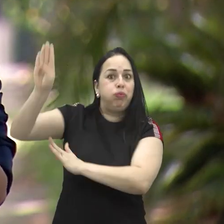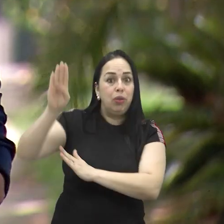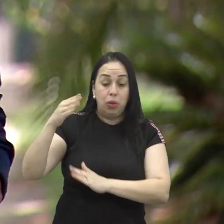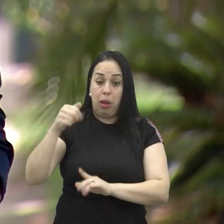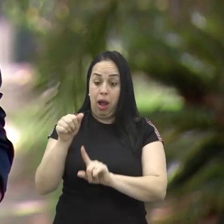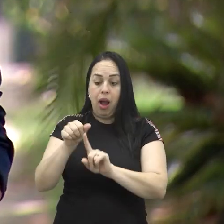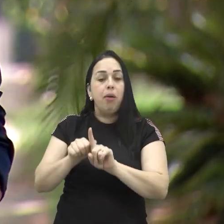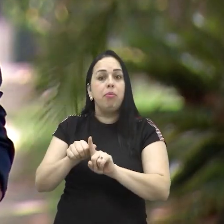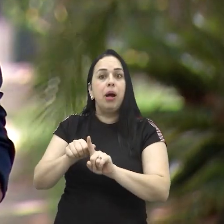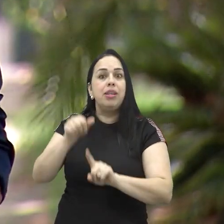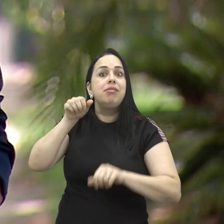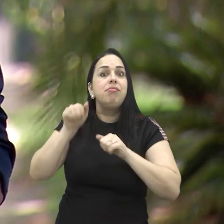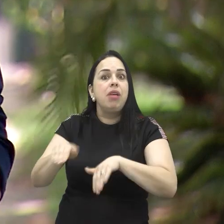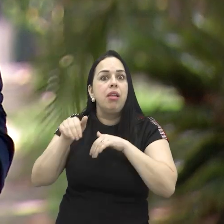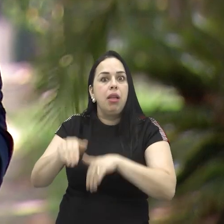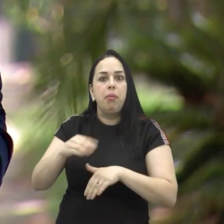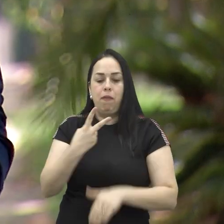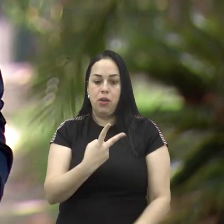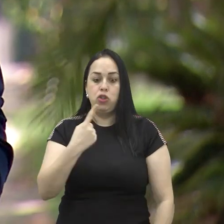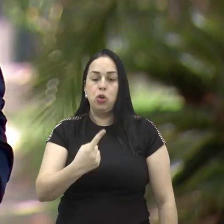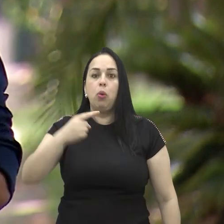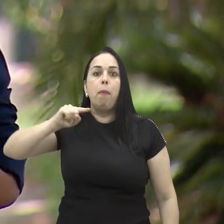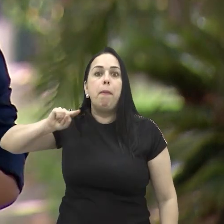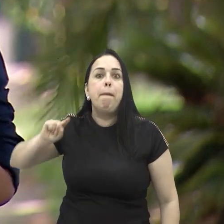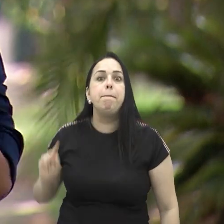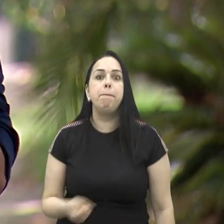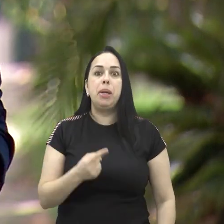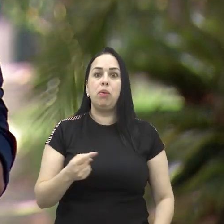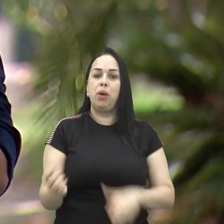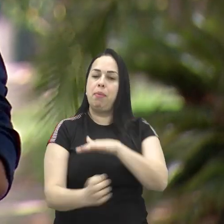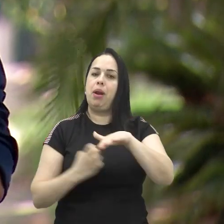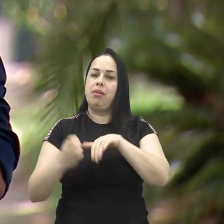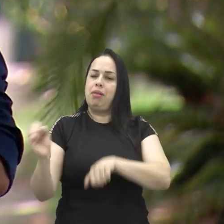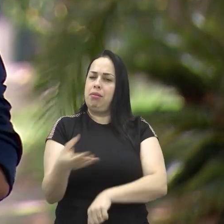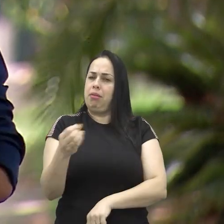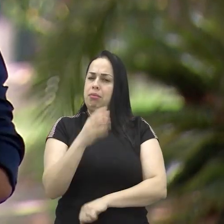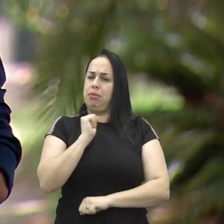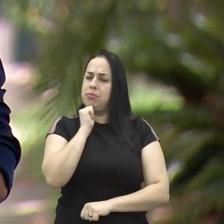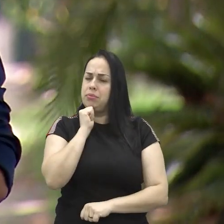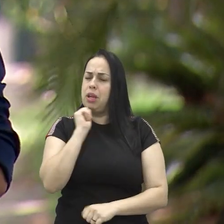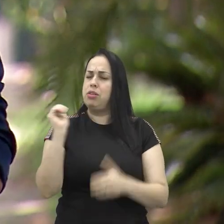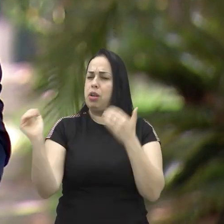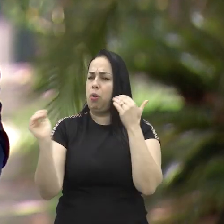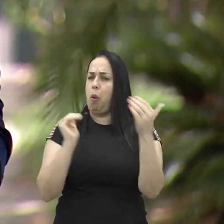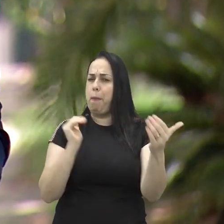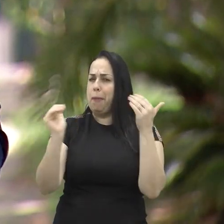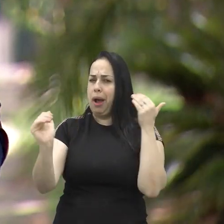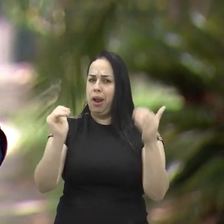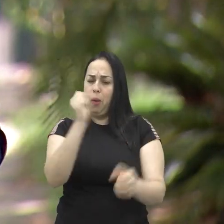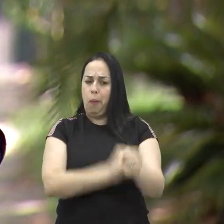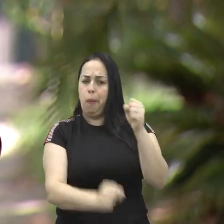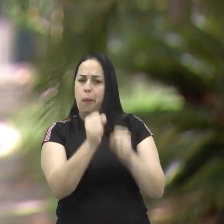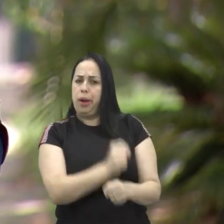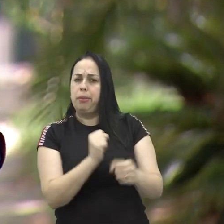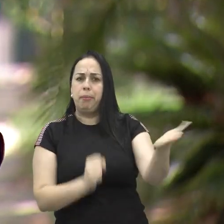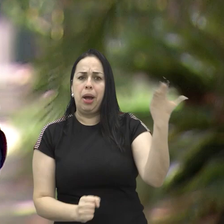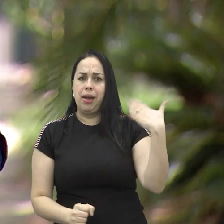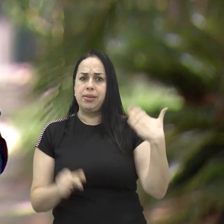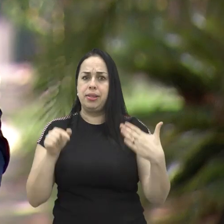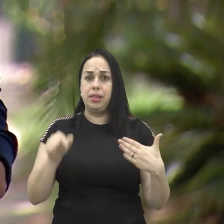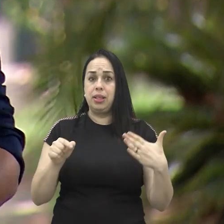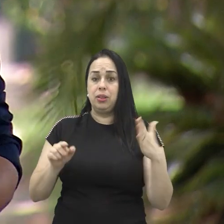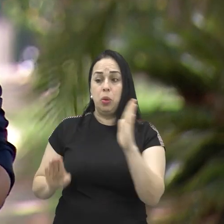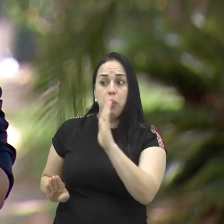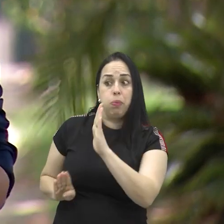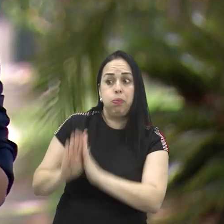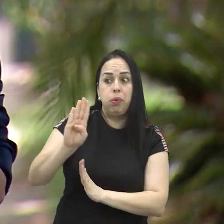setembro, quando o estado registrou cerca de 21.600 novas empresas. Se fizermos uma comparação com o mesmo mês